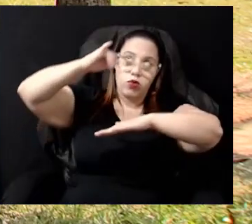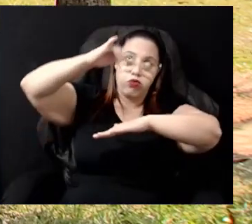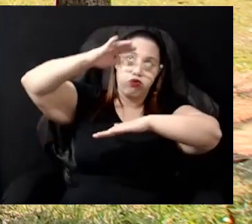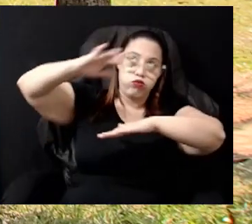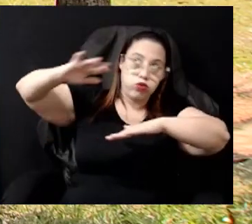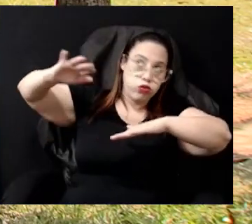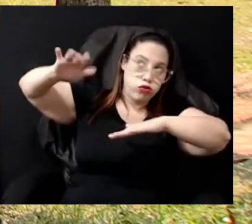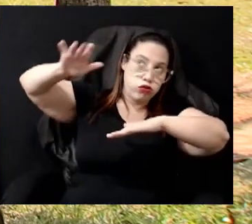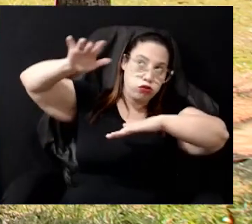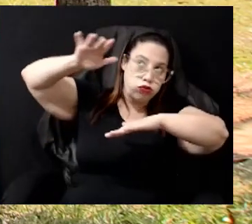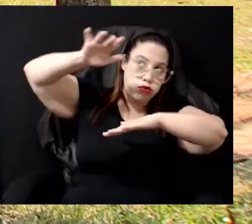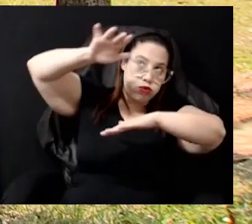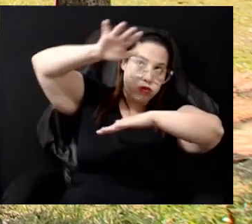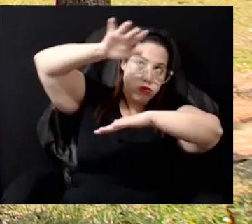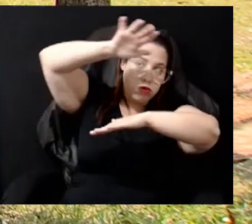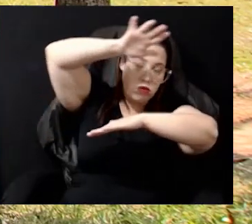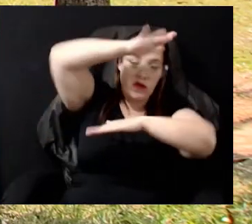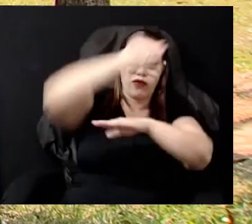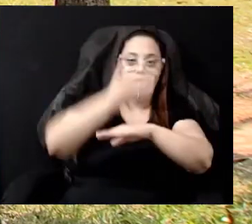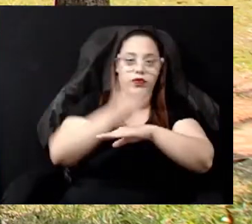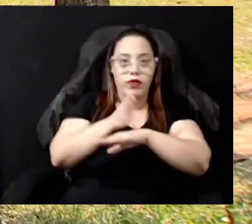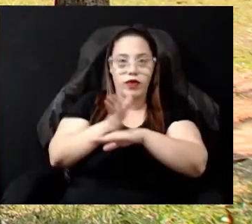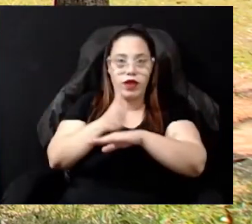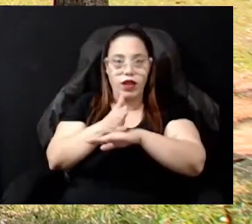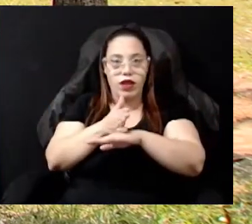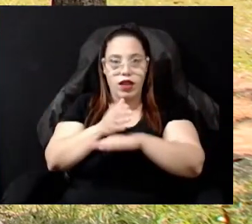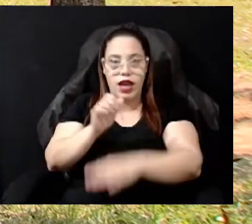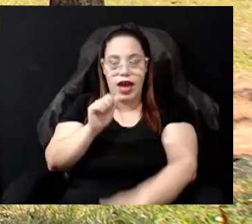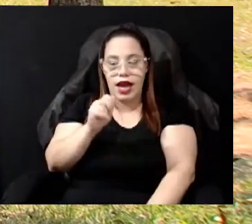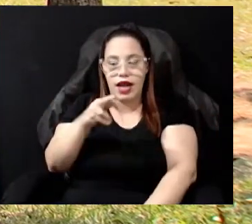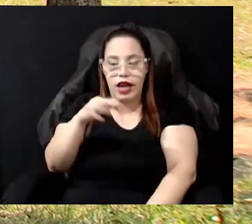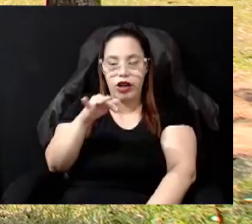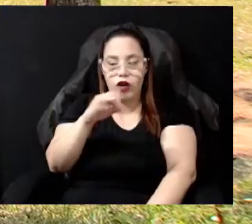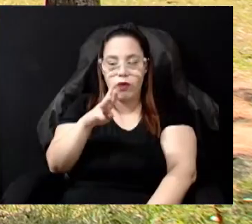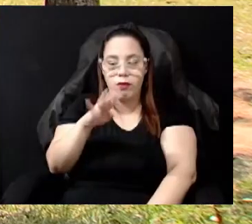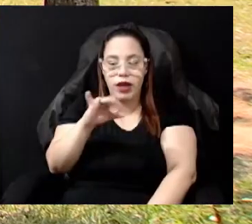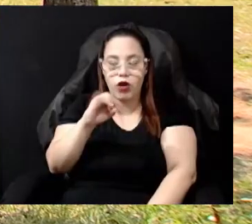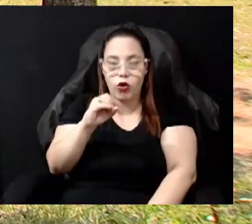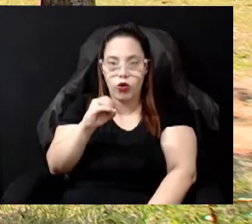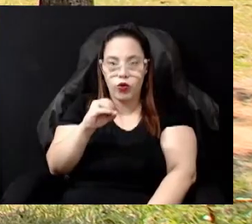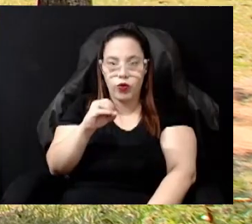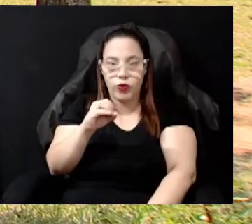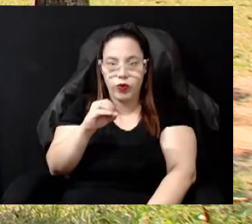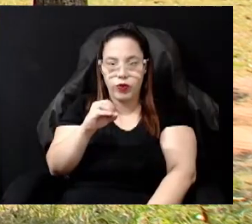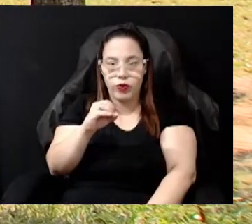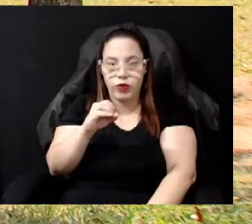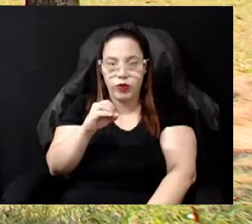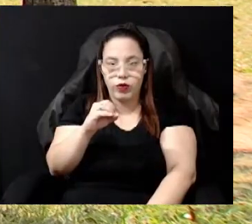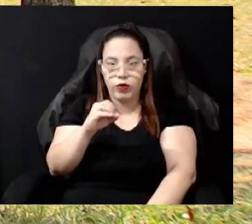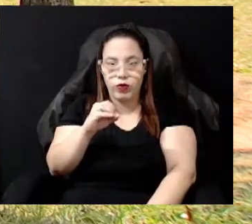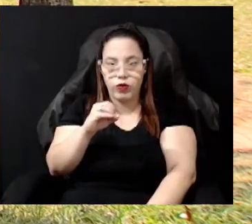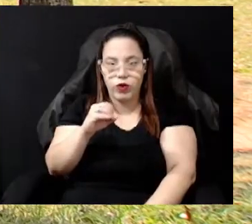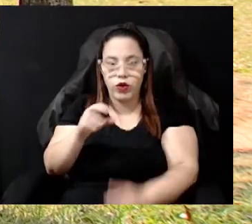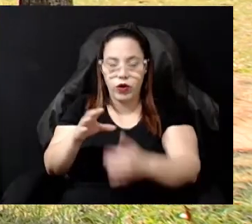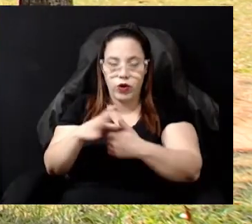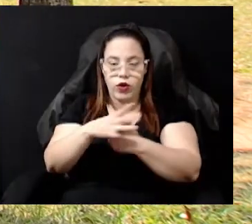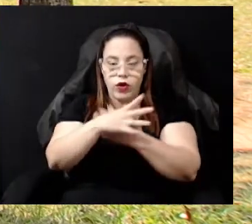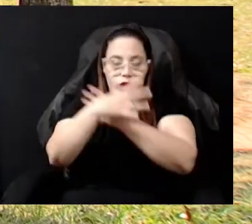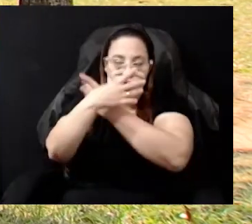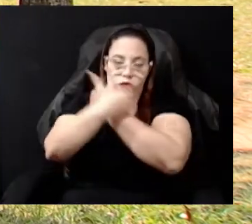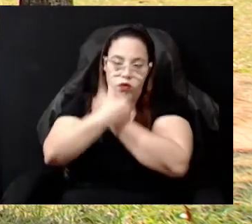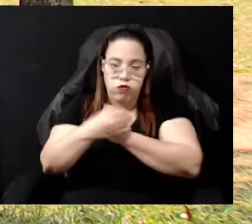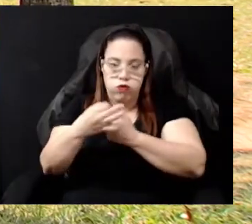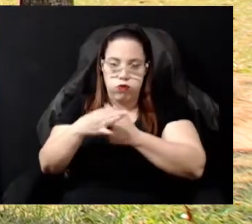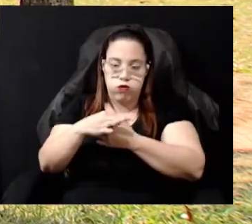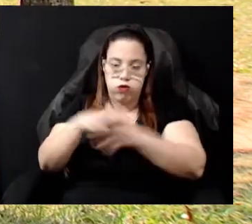treinamento anaeróbico, que seria para tá ganhando musculatura. O voo livre já consiste num treinamento aeróbico, que é para a ave bater